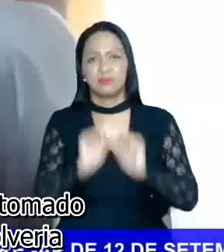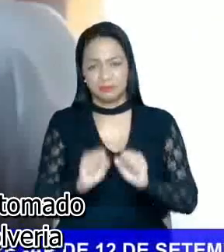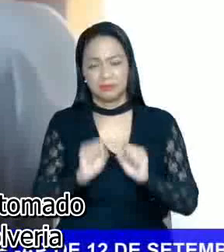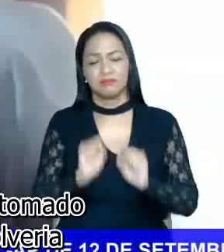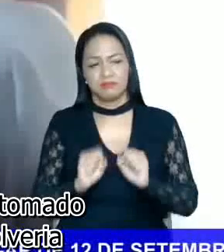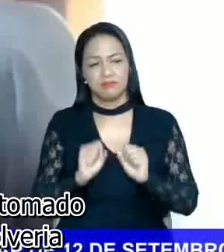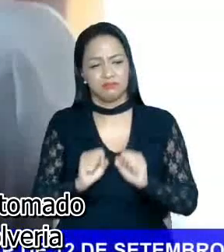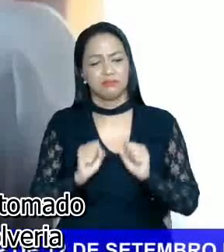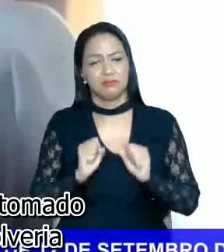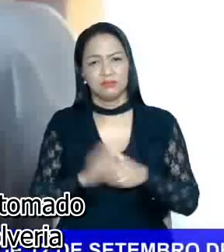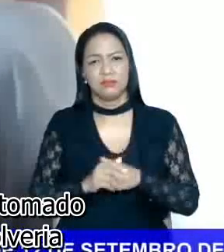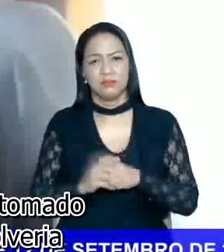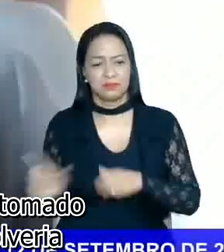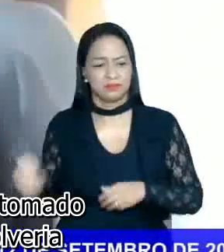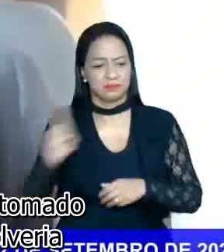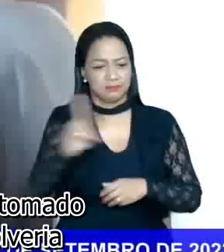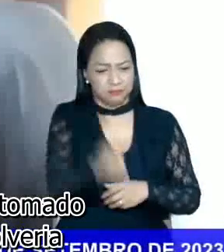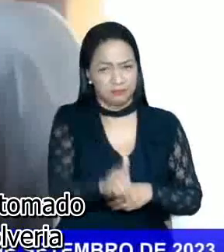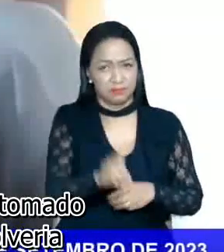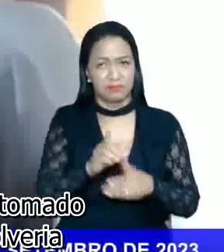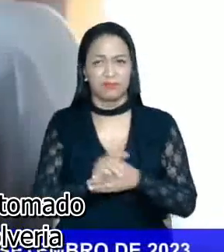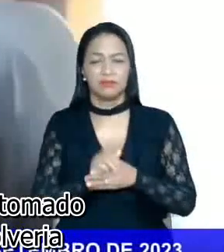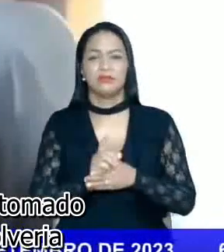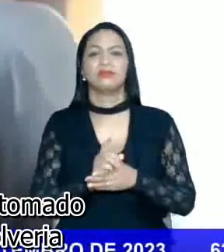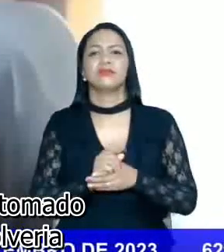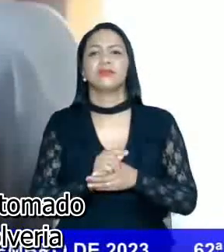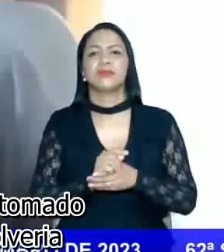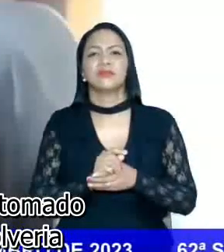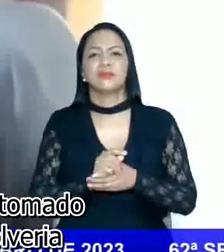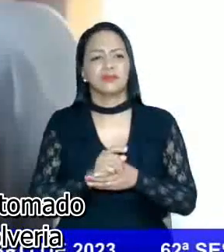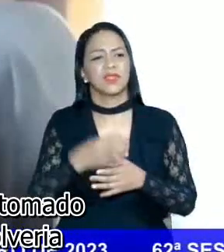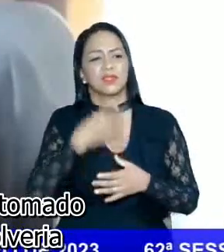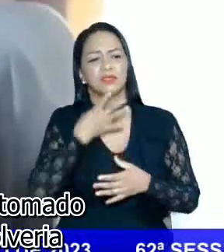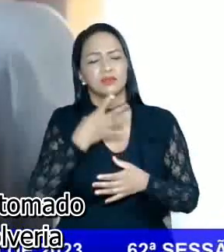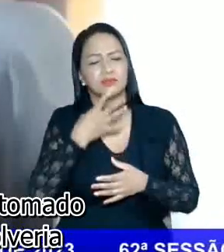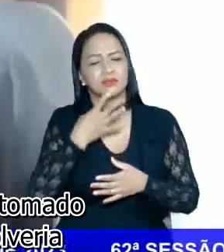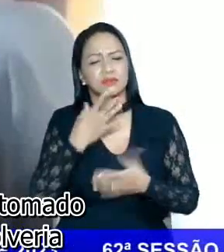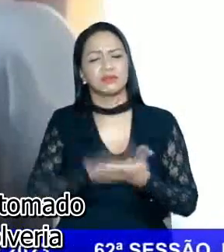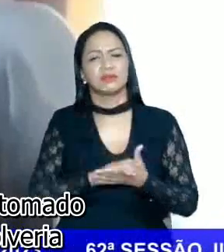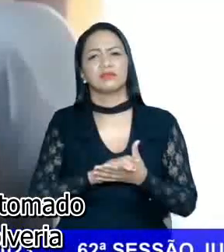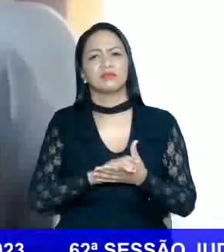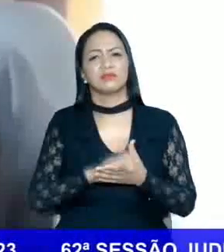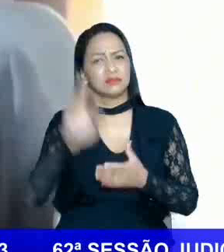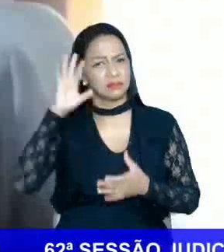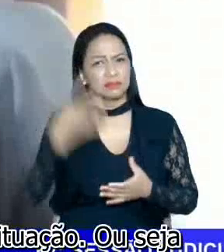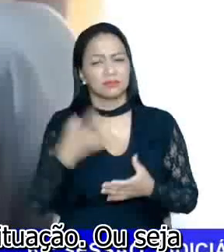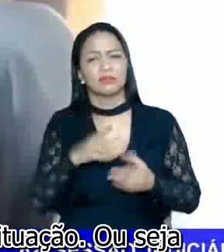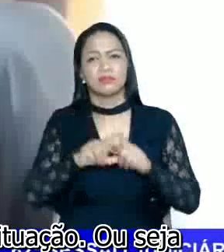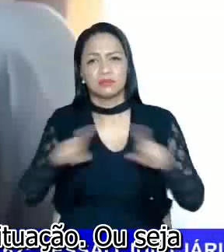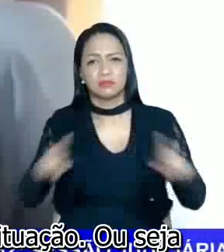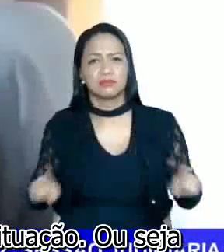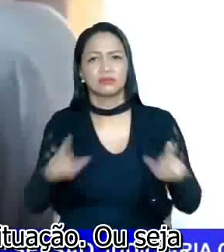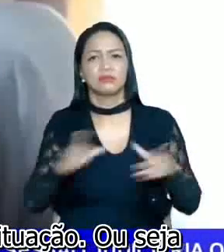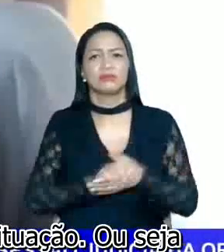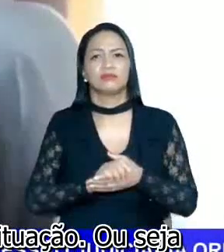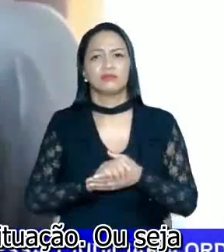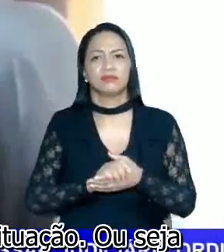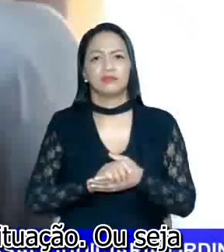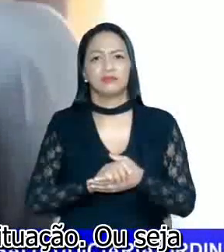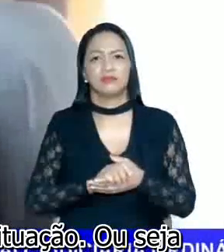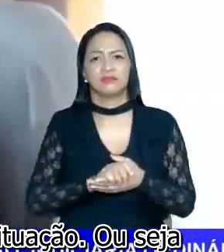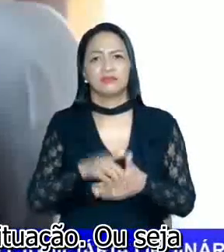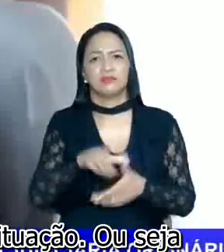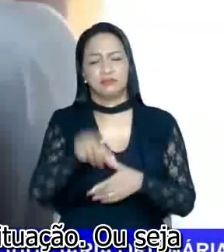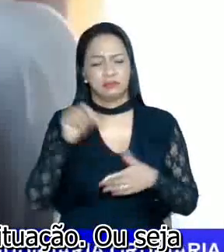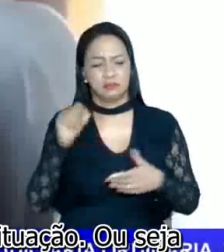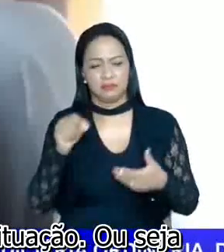poderia, né, por óbvio, ter tomado ciência inequívoca em próprio cartório, e aí resolveria. Mas ele não, preferiu não tomar